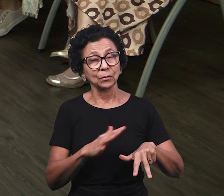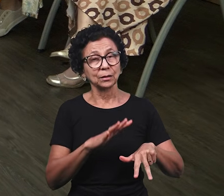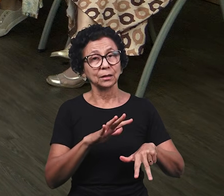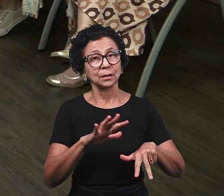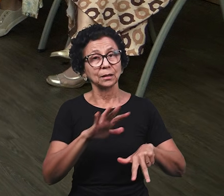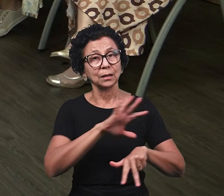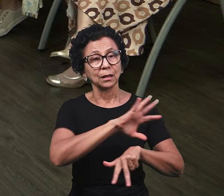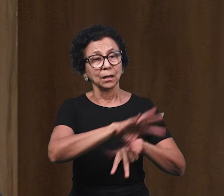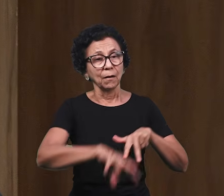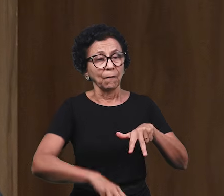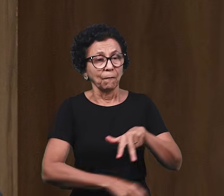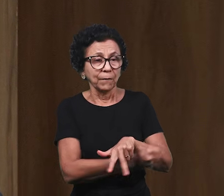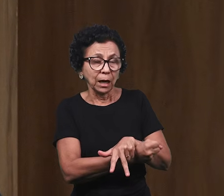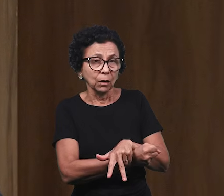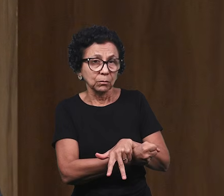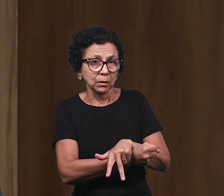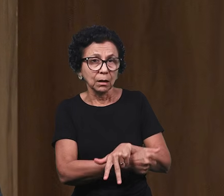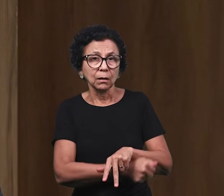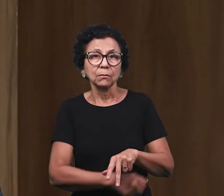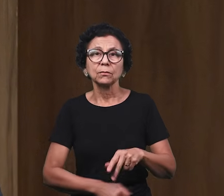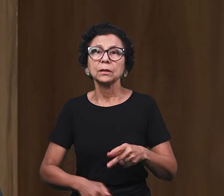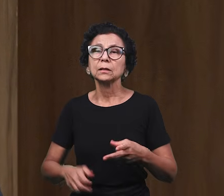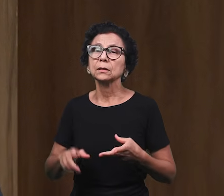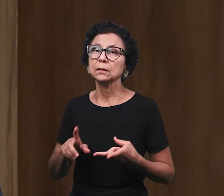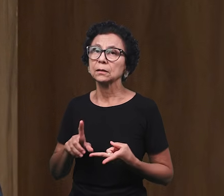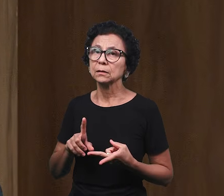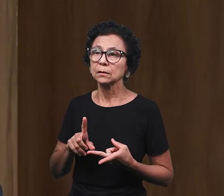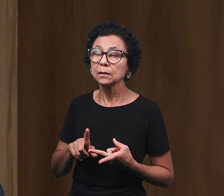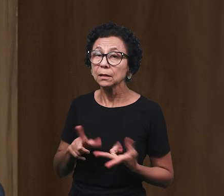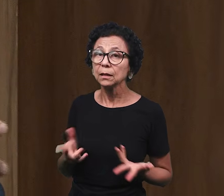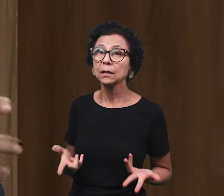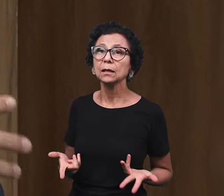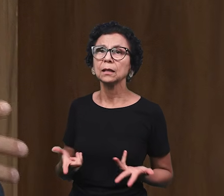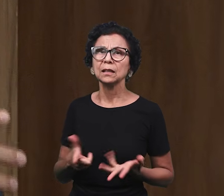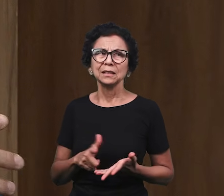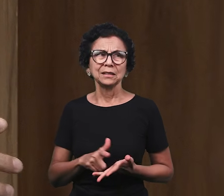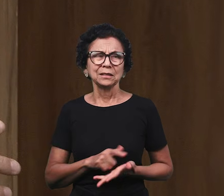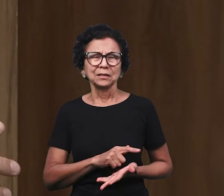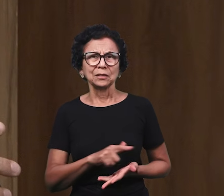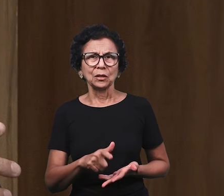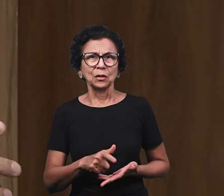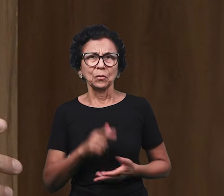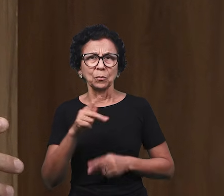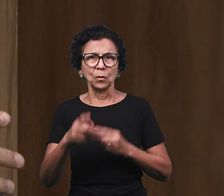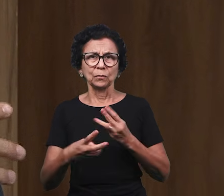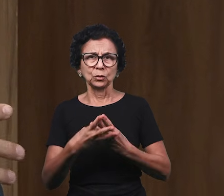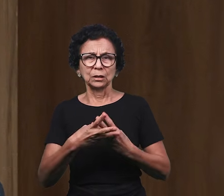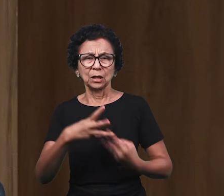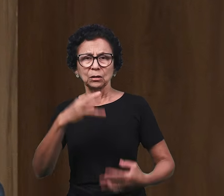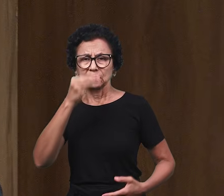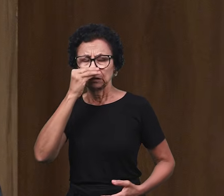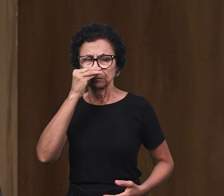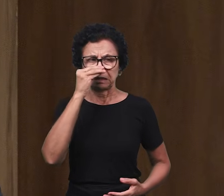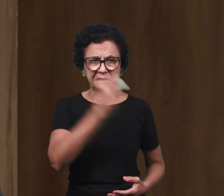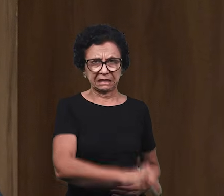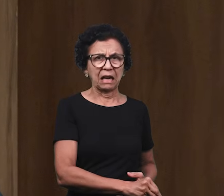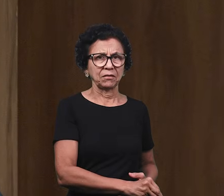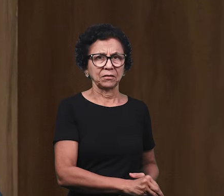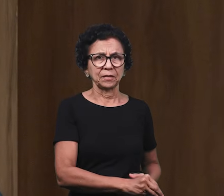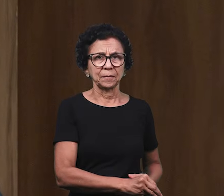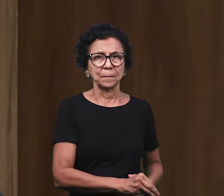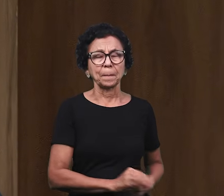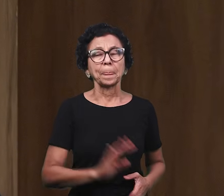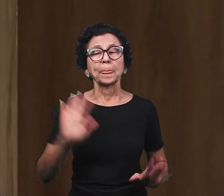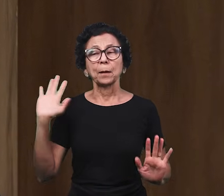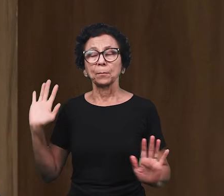de impostos, que eram até mesmo abomináveis pelos judeus. Mas ele deu